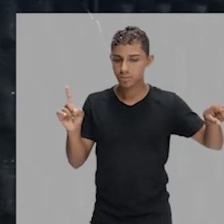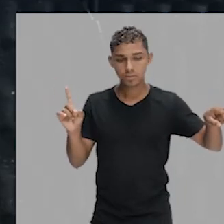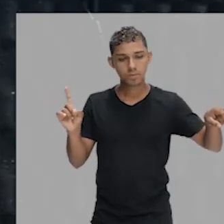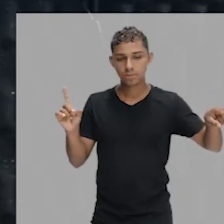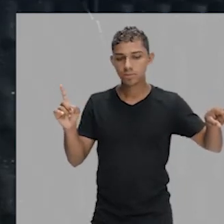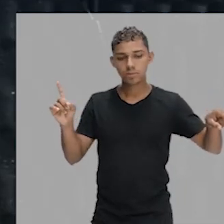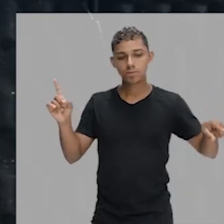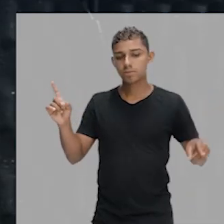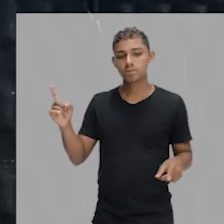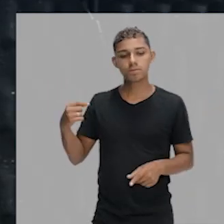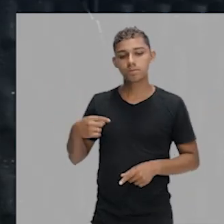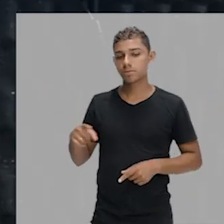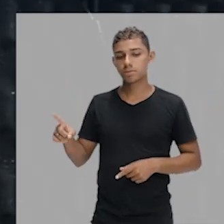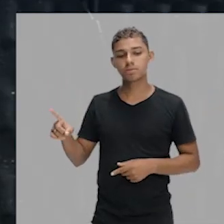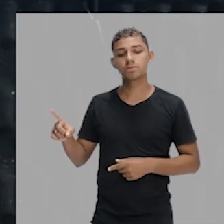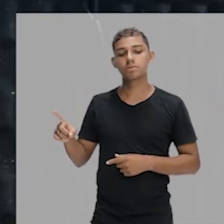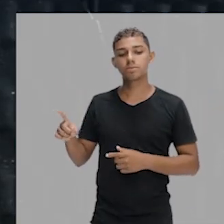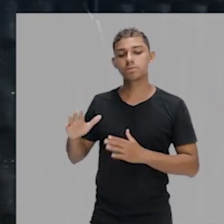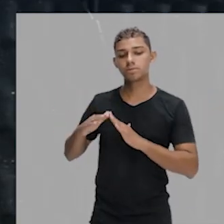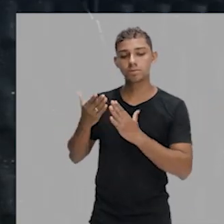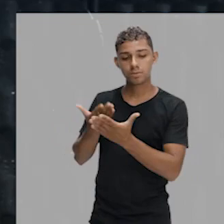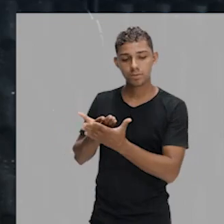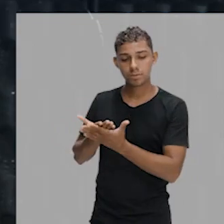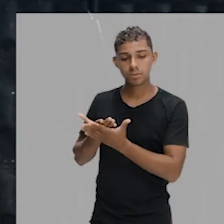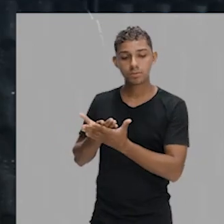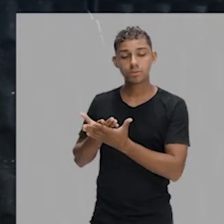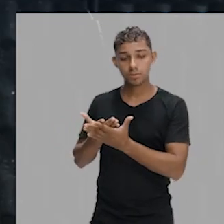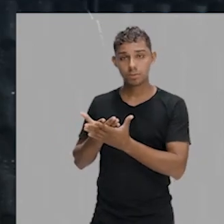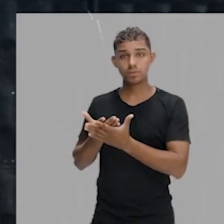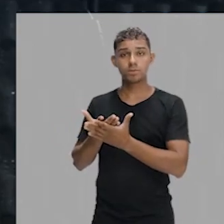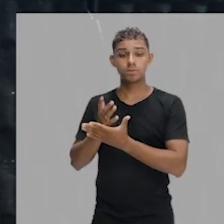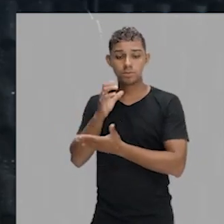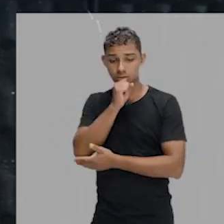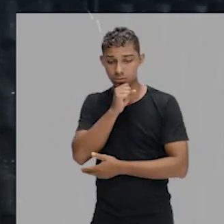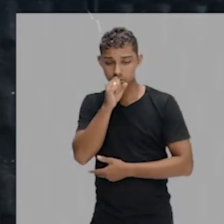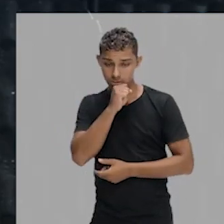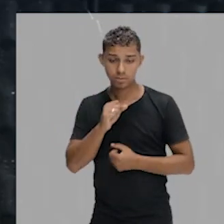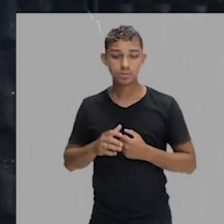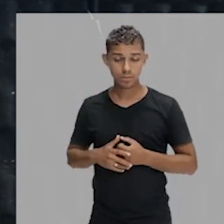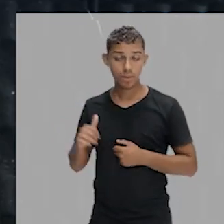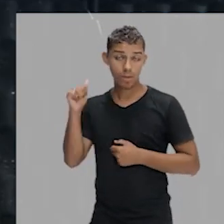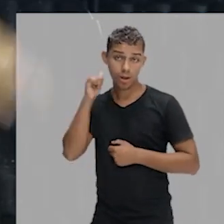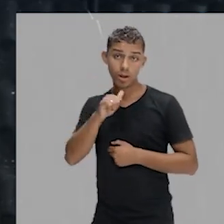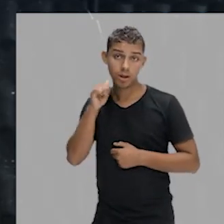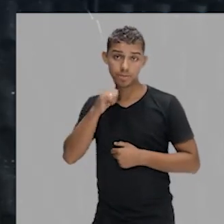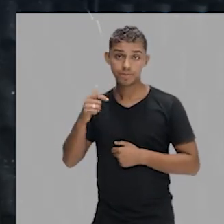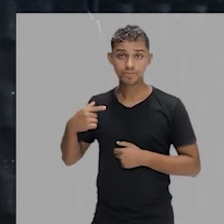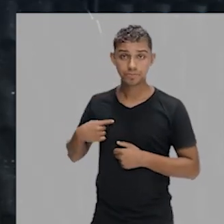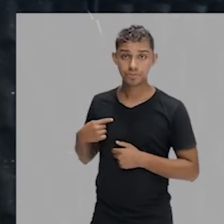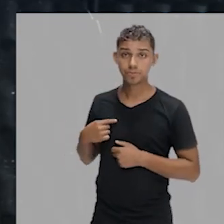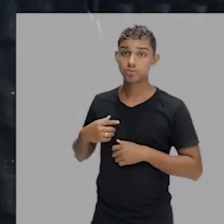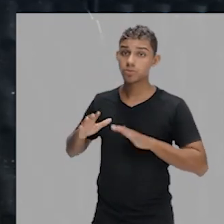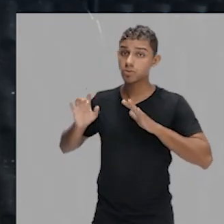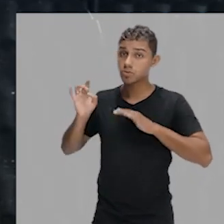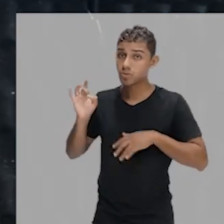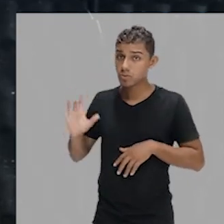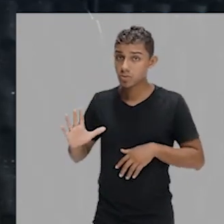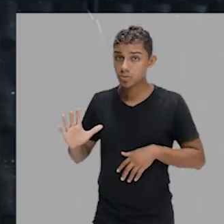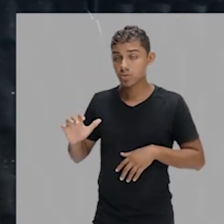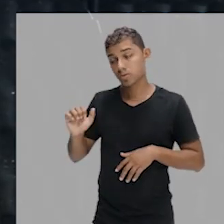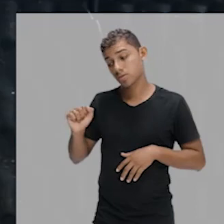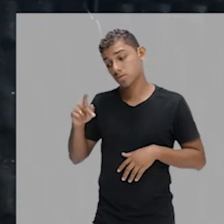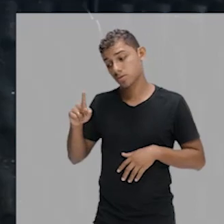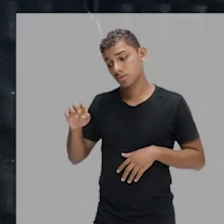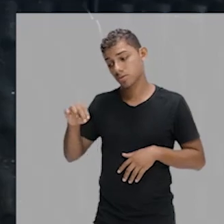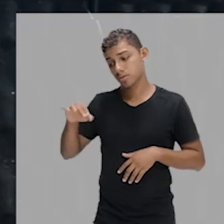nos sábados. Esse não em inglês é o doesn't. Ela apenas, only em inglês pode ser